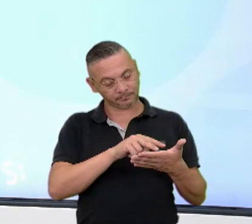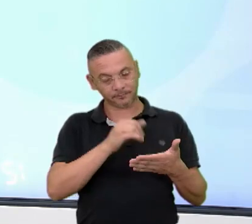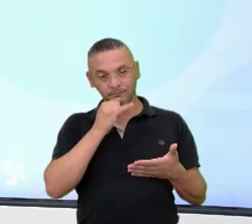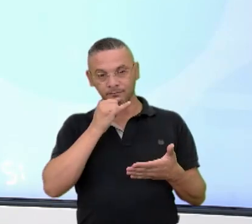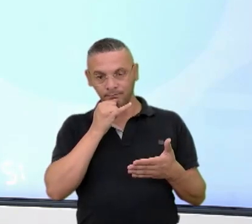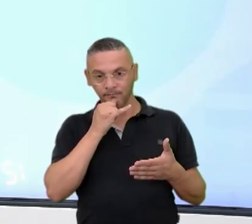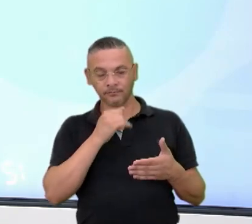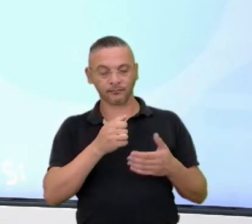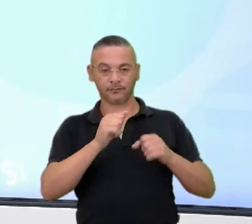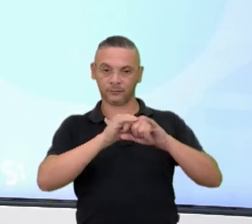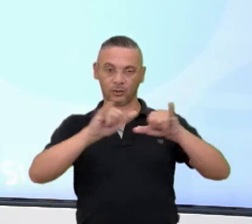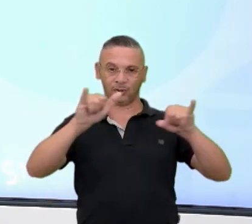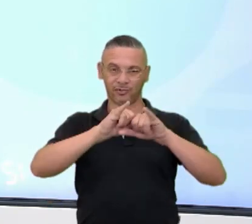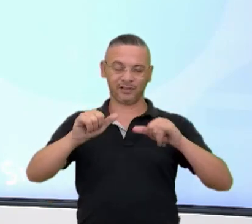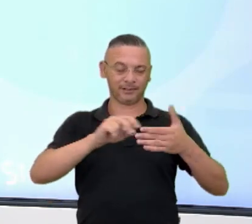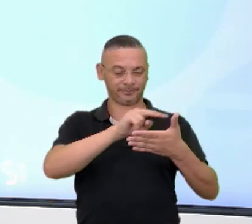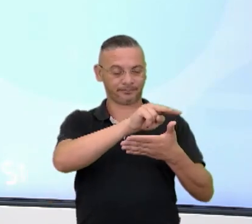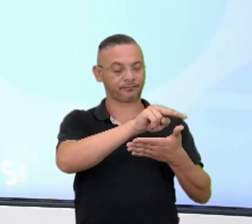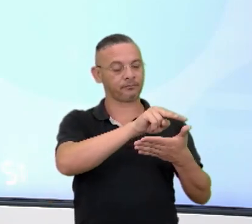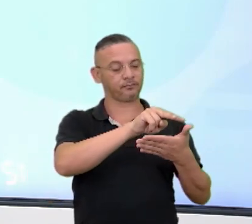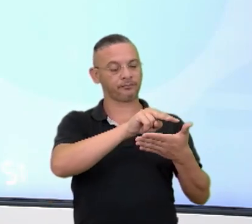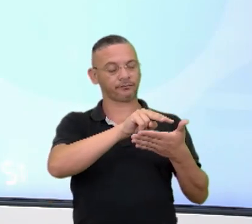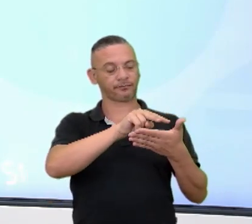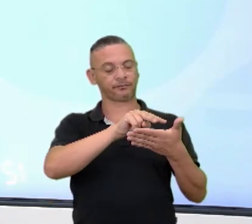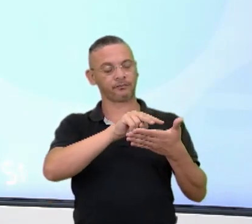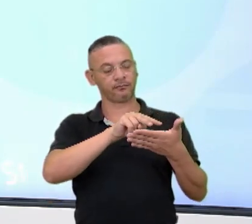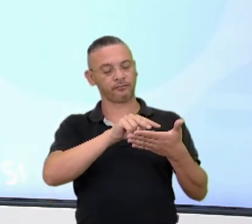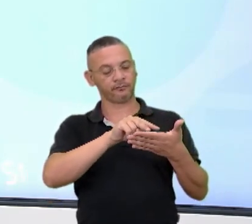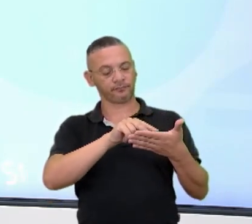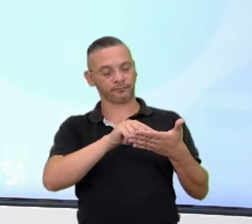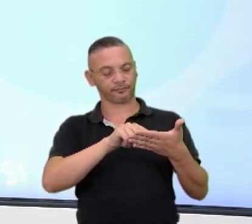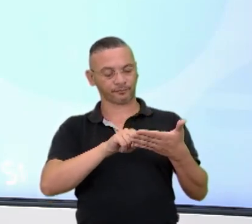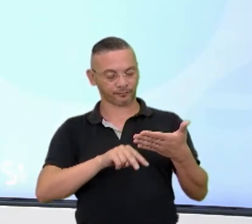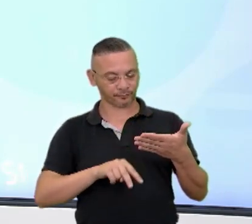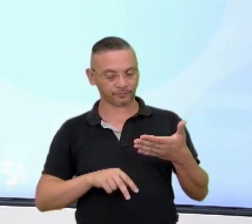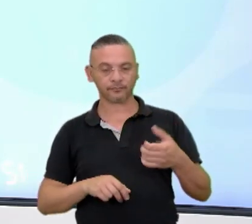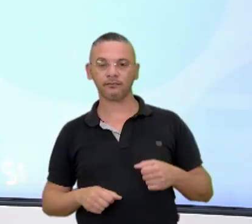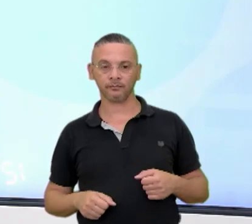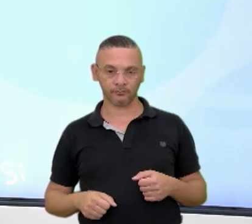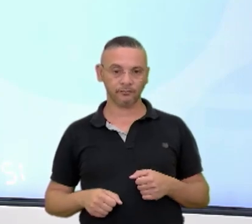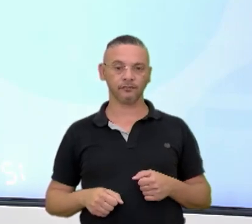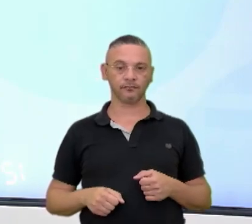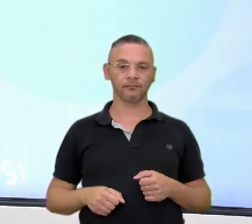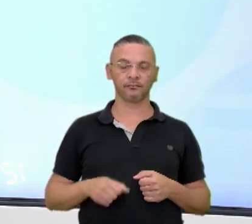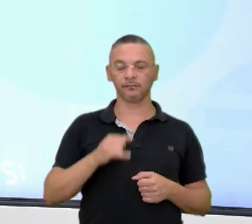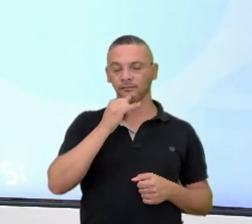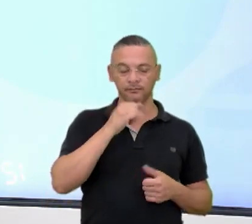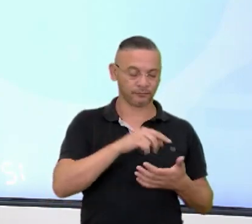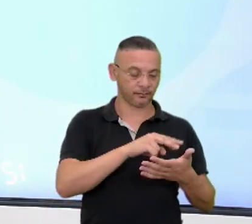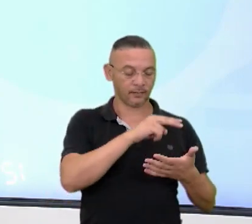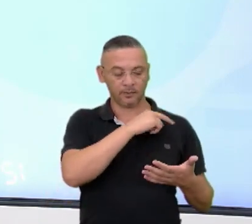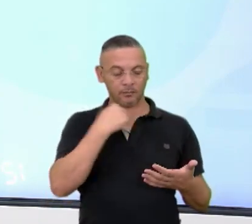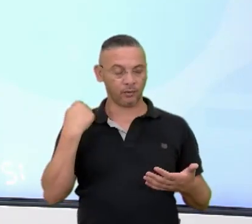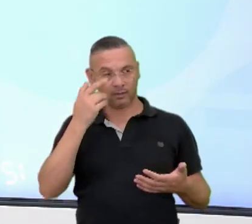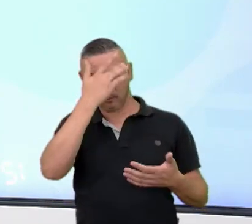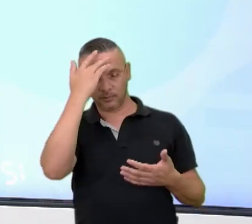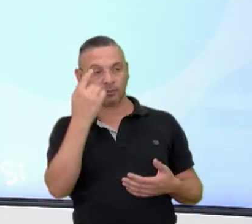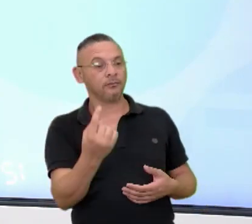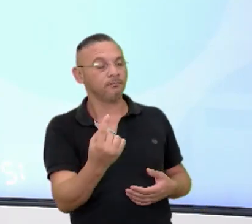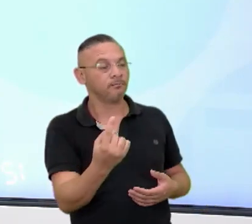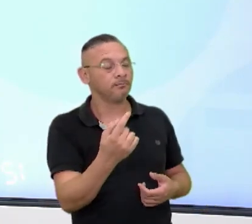Tá bom? Então, pegue um assunto de um jornal internacional, preferência em inglês, né? Mas olha, o assunto